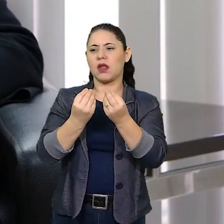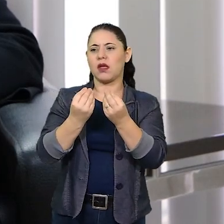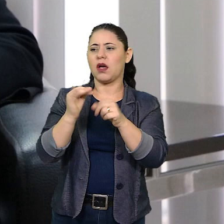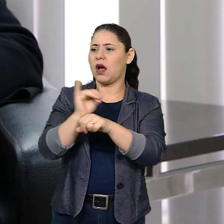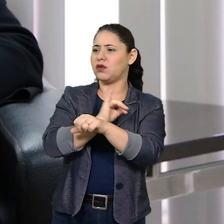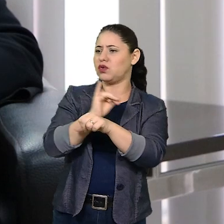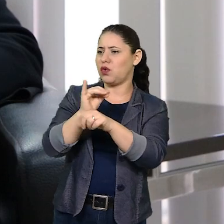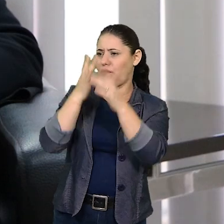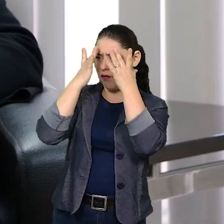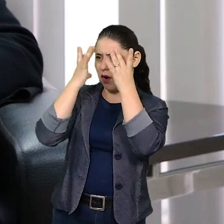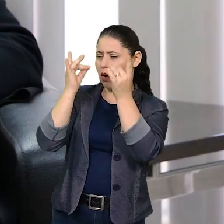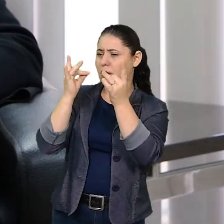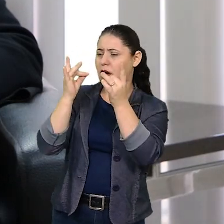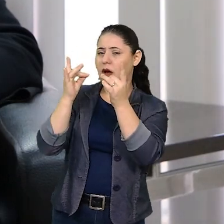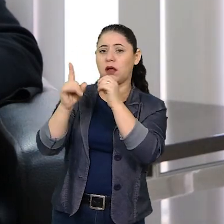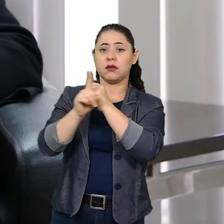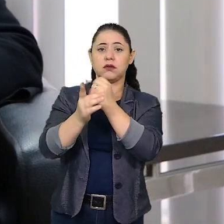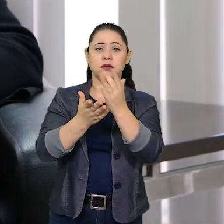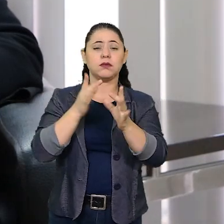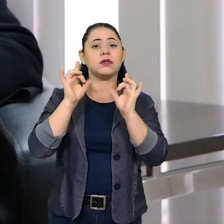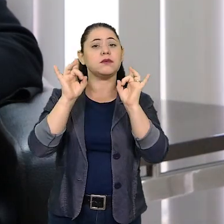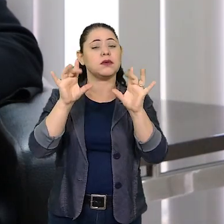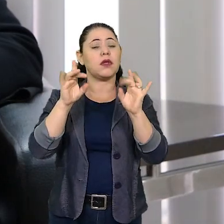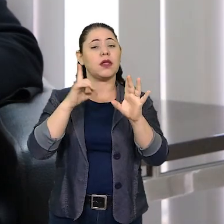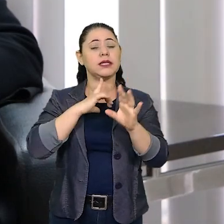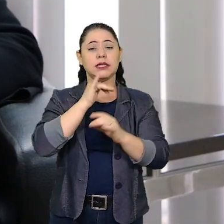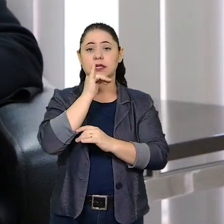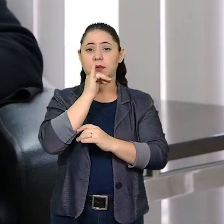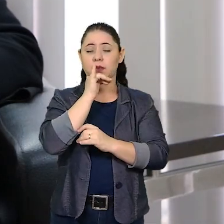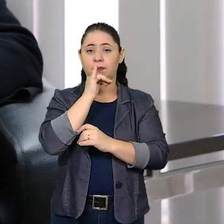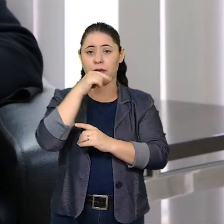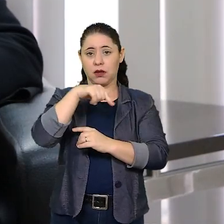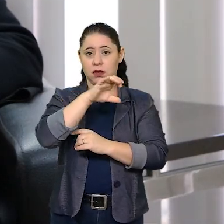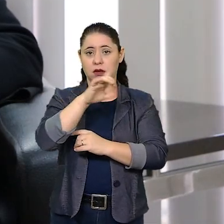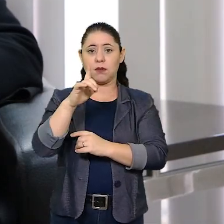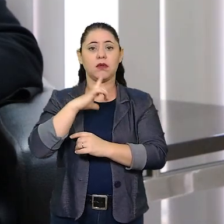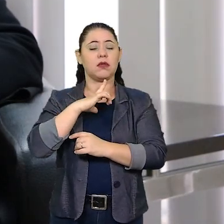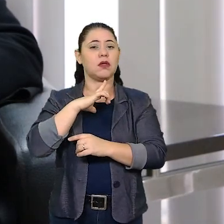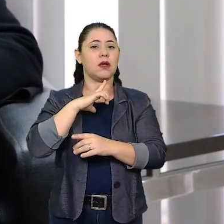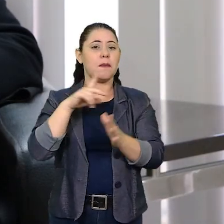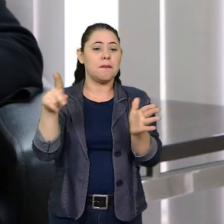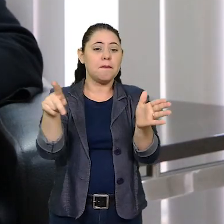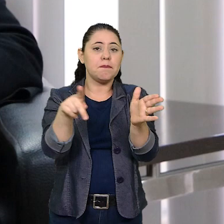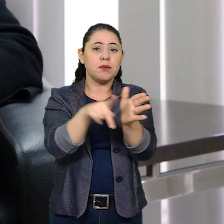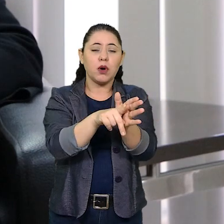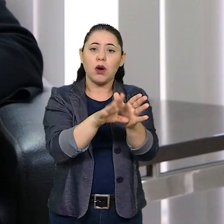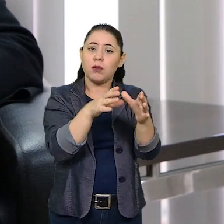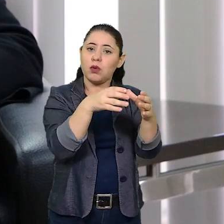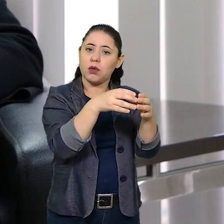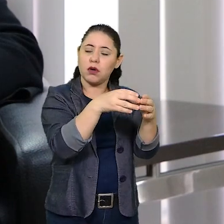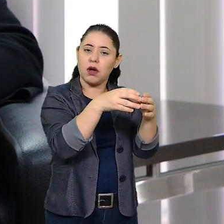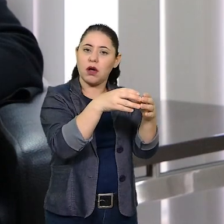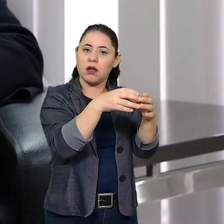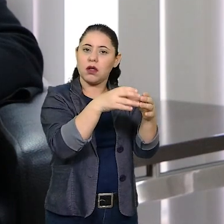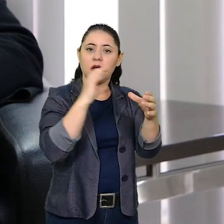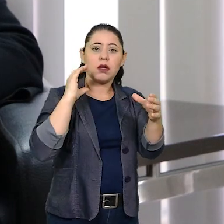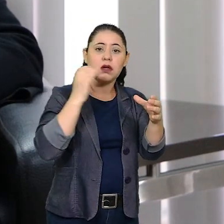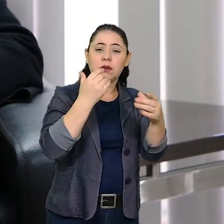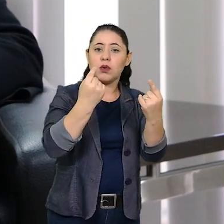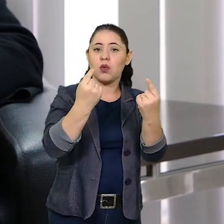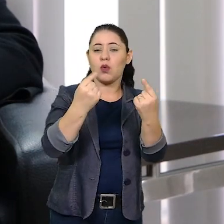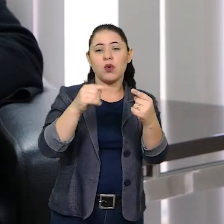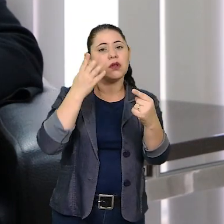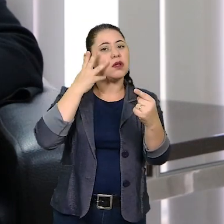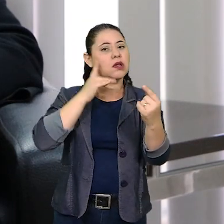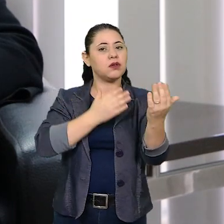formas de atendimento especializado. Por exemplo, nós temos em Campo Grande uma vara especializada em crimes